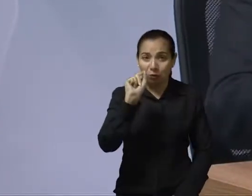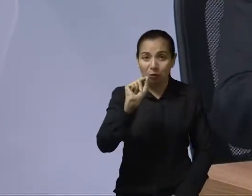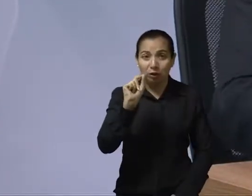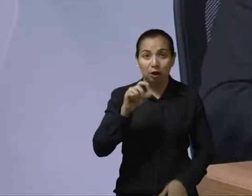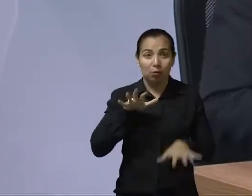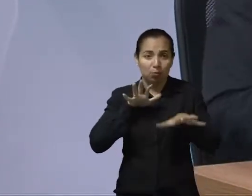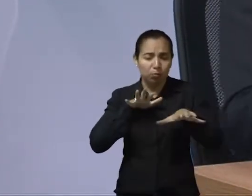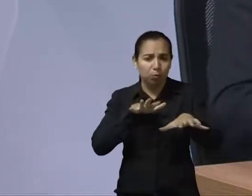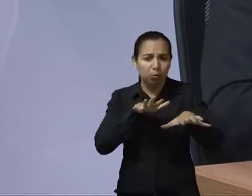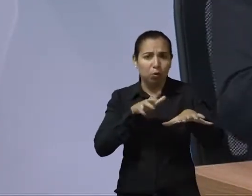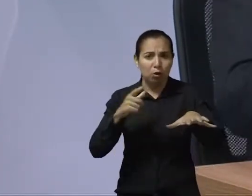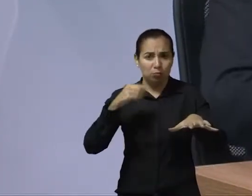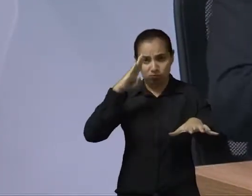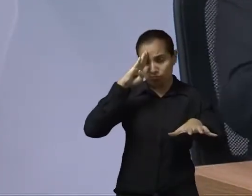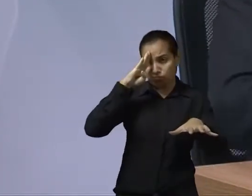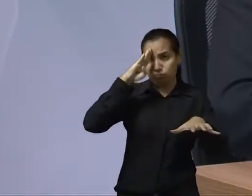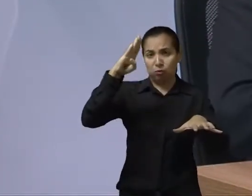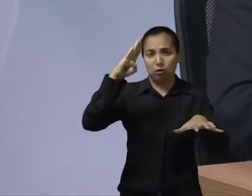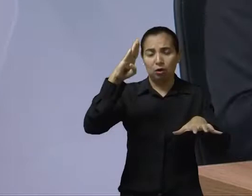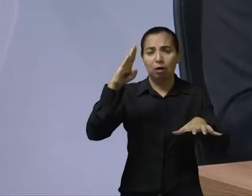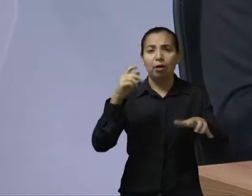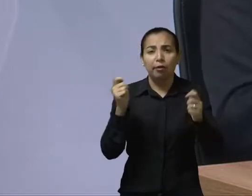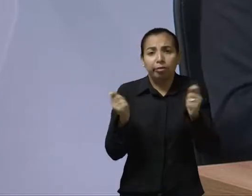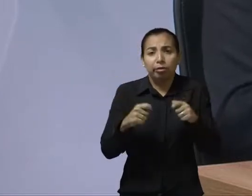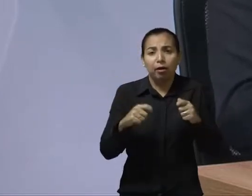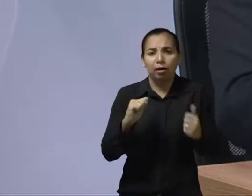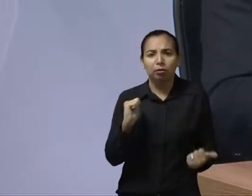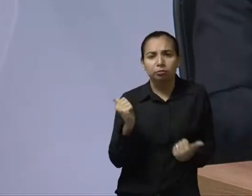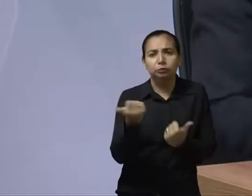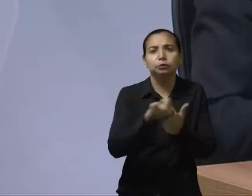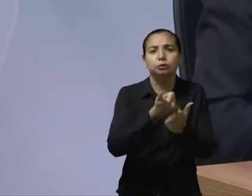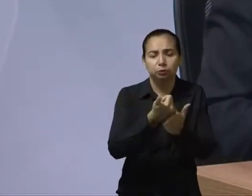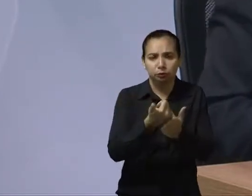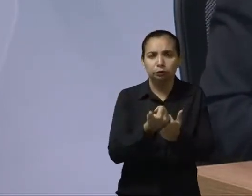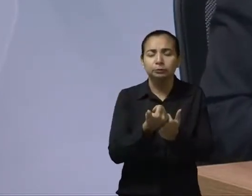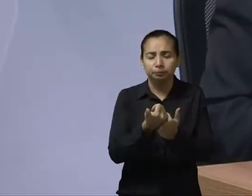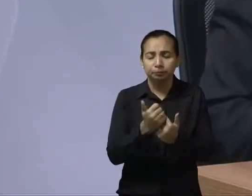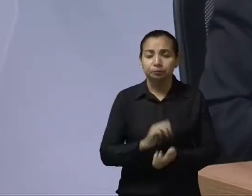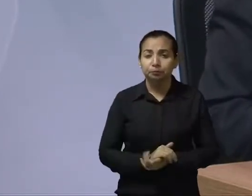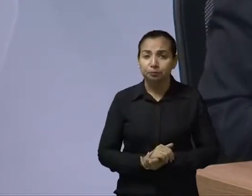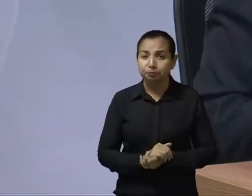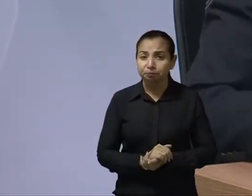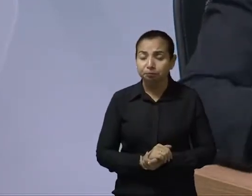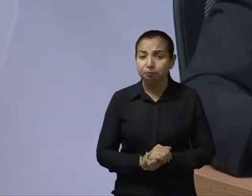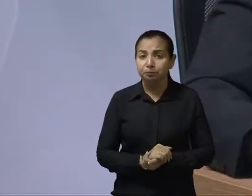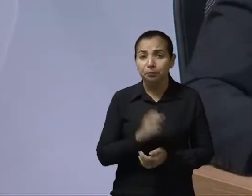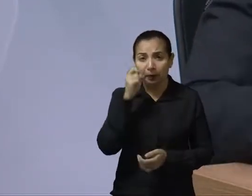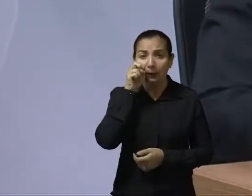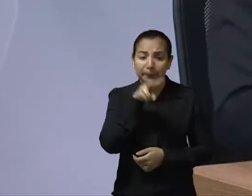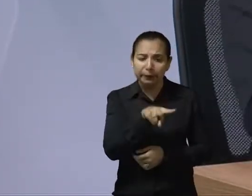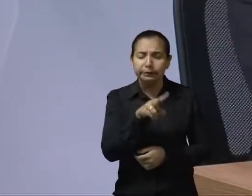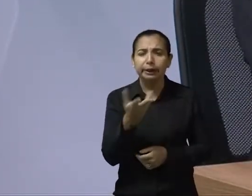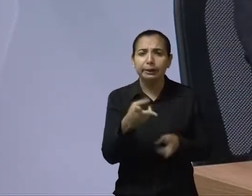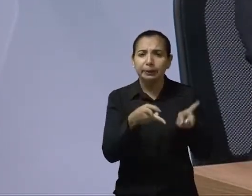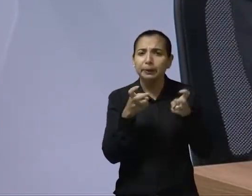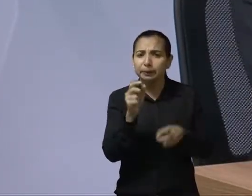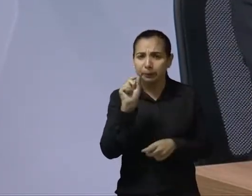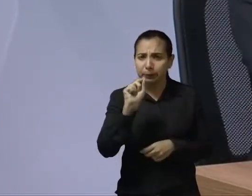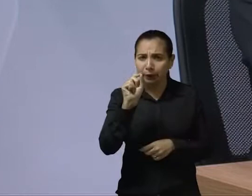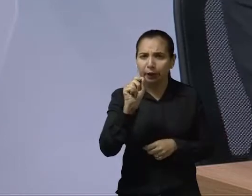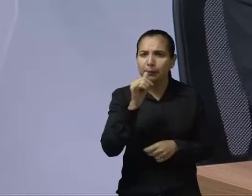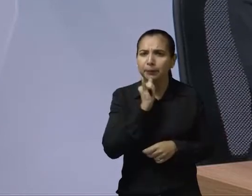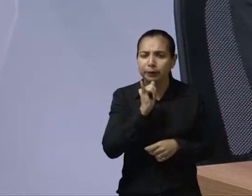absolutamente substituível, né? Substituível. Você vê, por exemplo, numa comunidade mais carente, onde nós temos